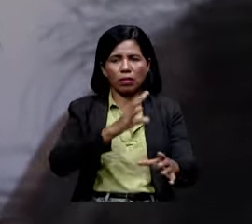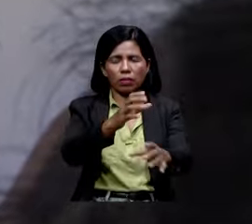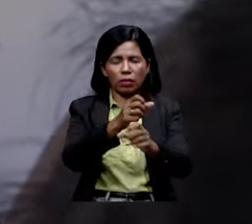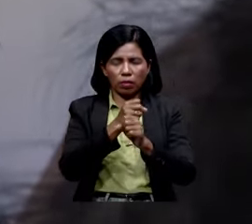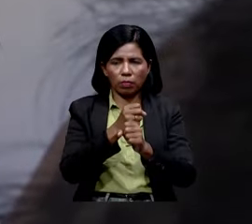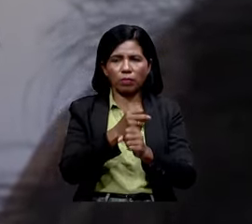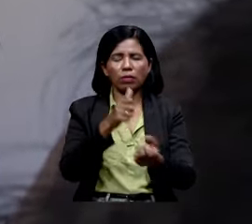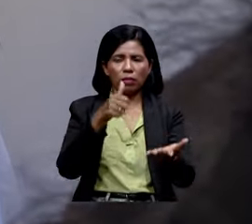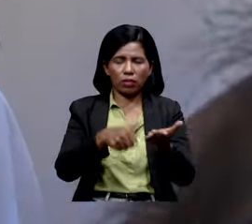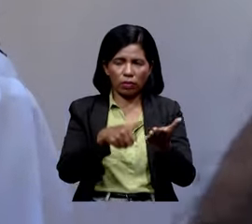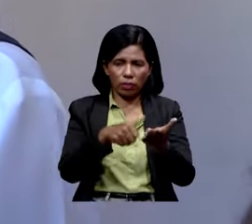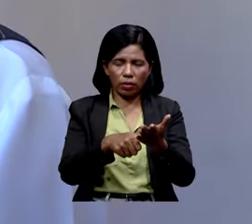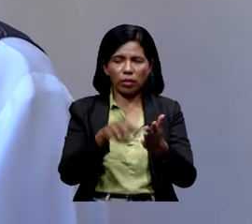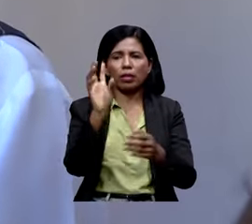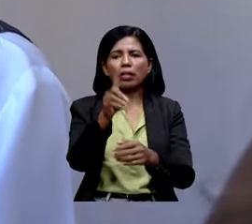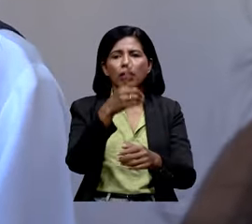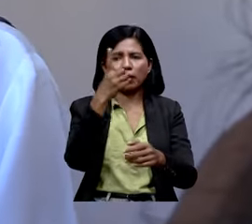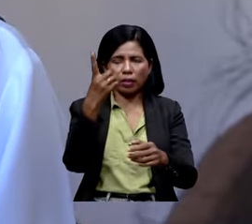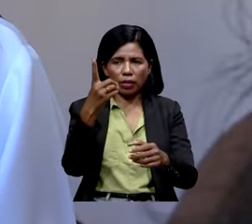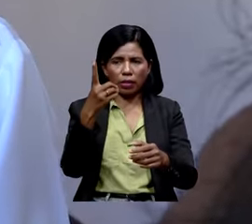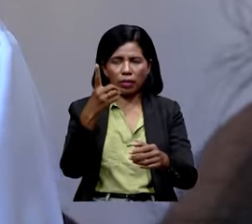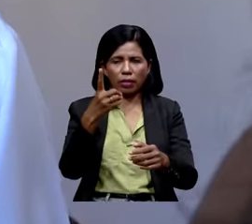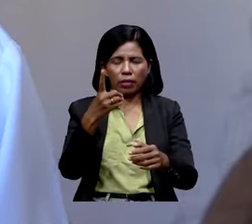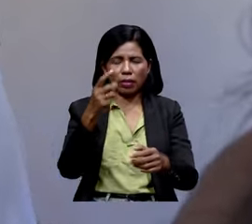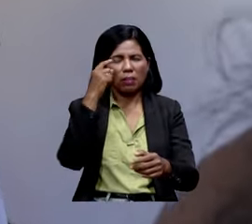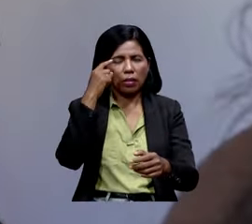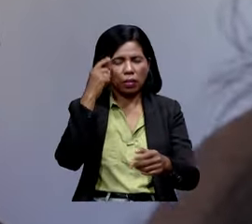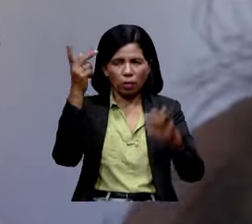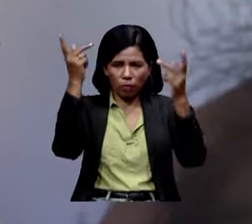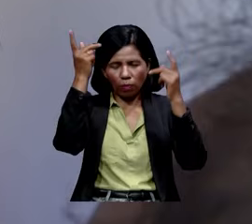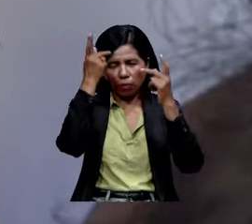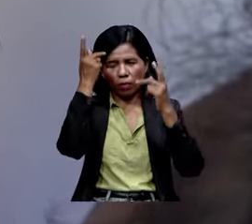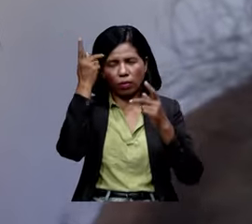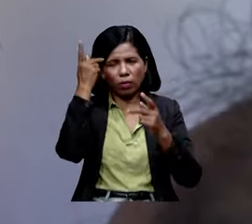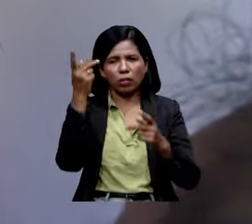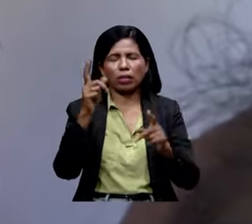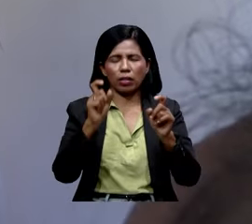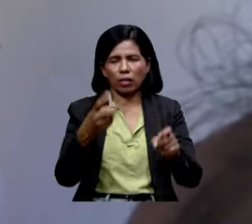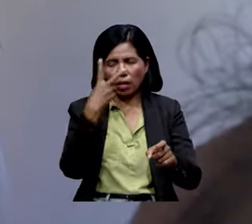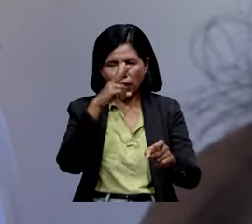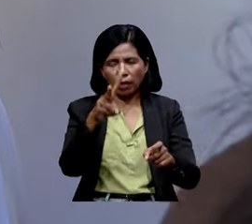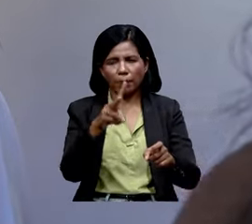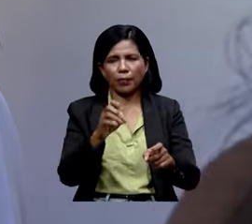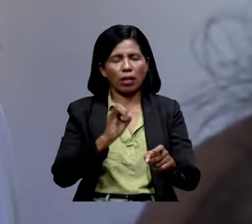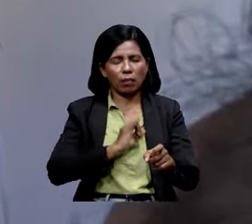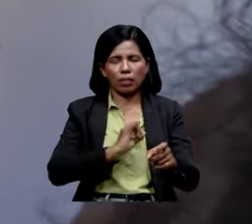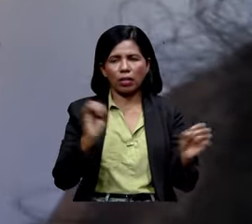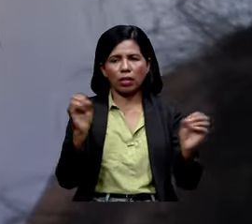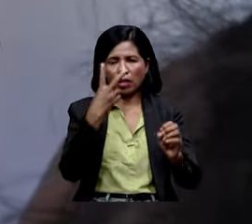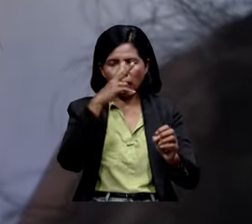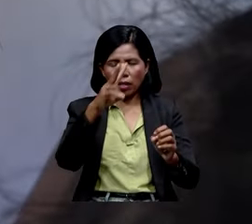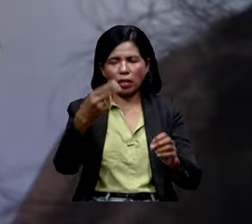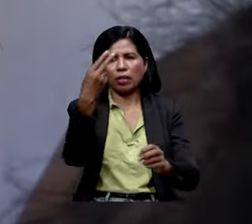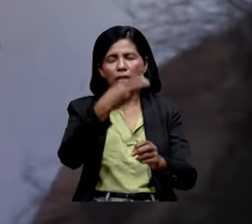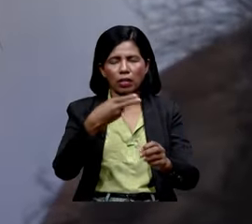comunicação, de derne ni amatan moras tem care urgente amo la ia de los cada